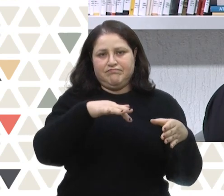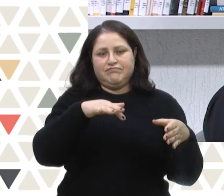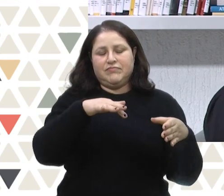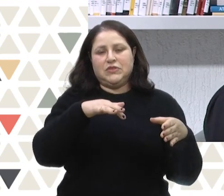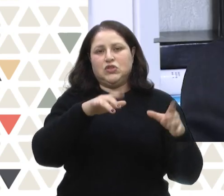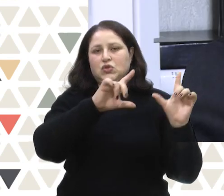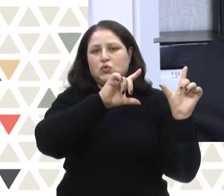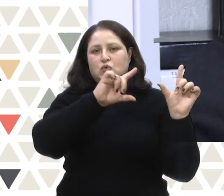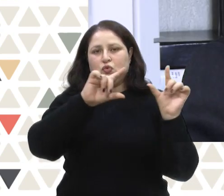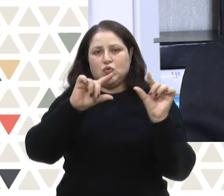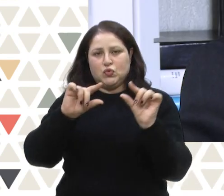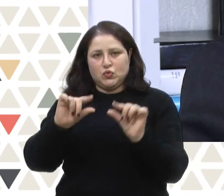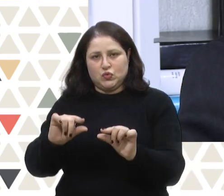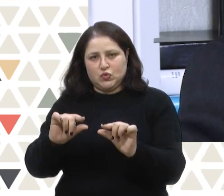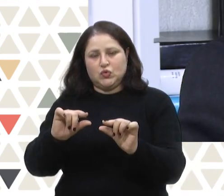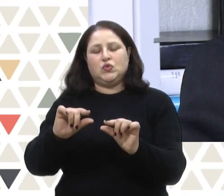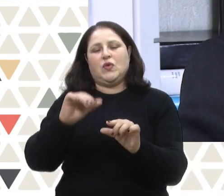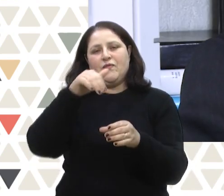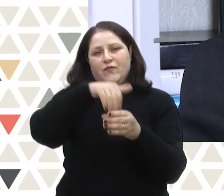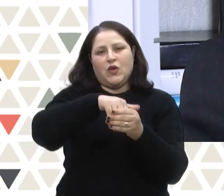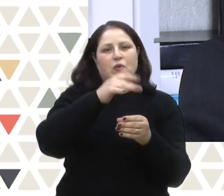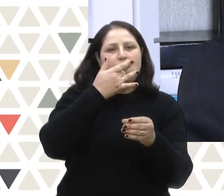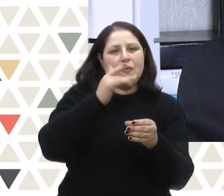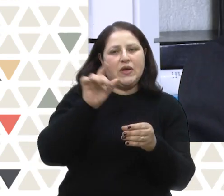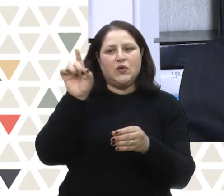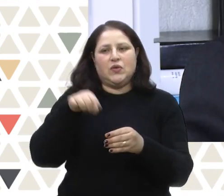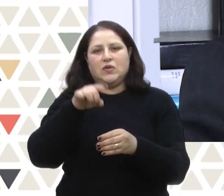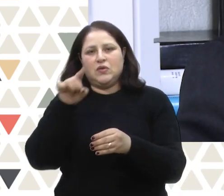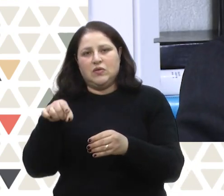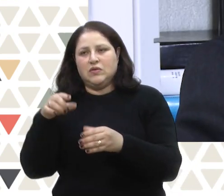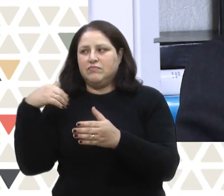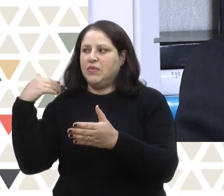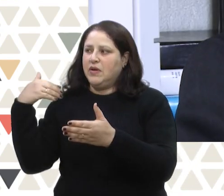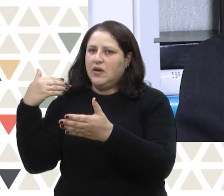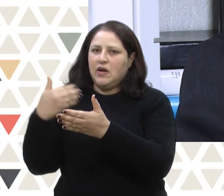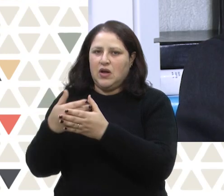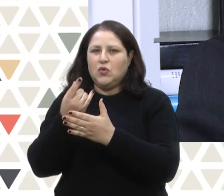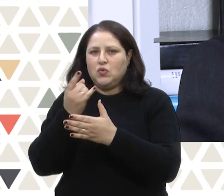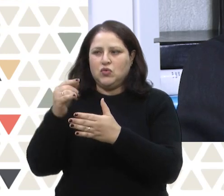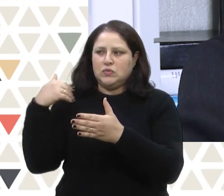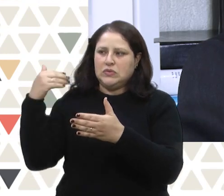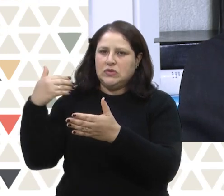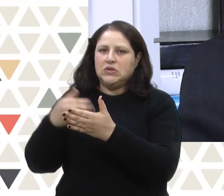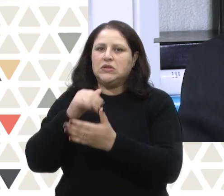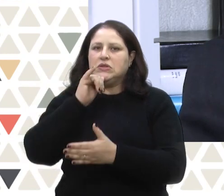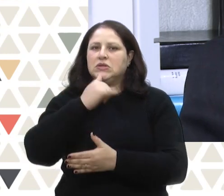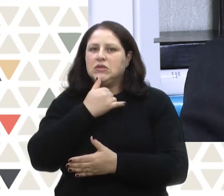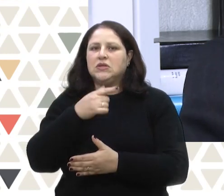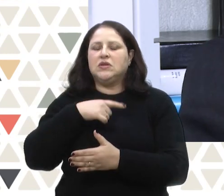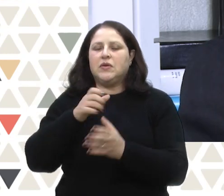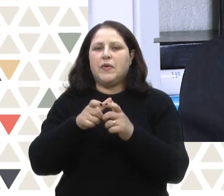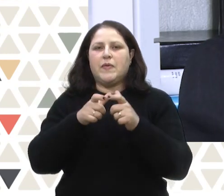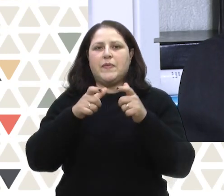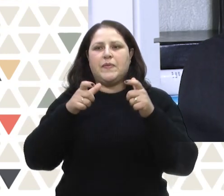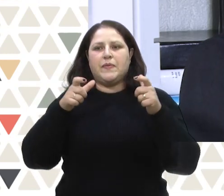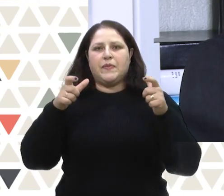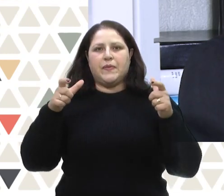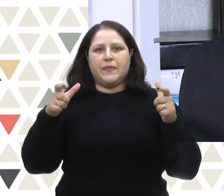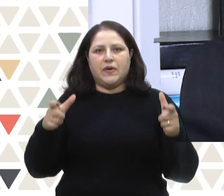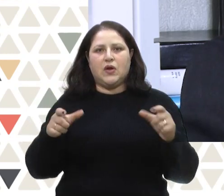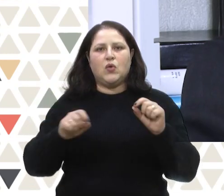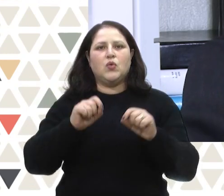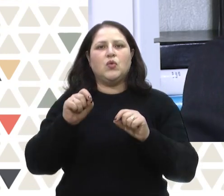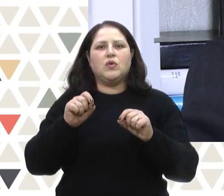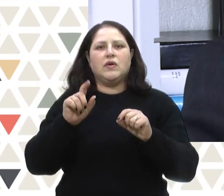reduzido drasticamente o voto branco e nulo, nos últimos pleitos nós temos, infelizmente, um aumento significativo do que